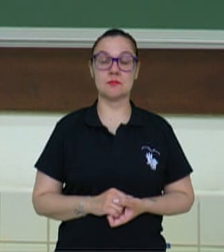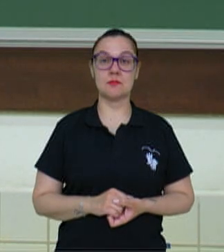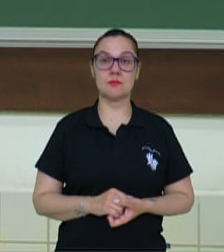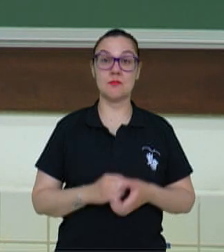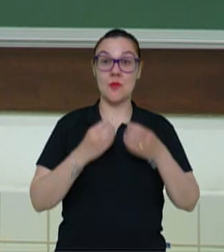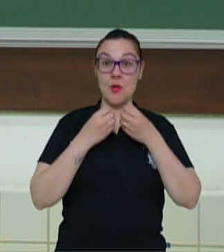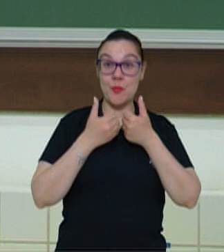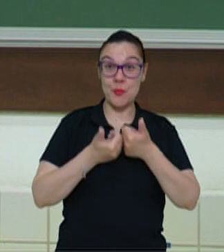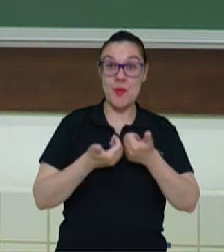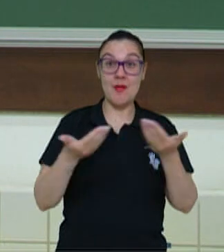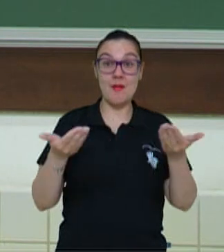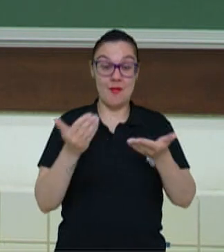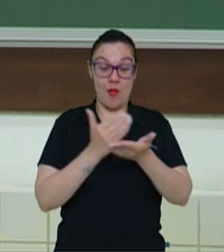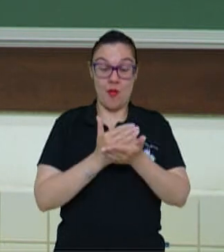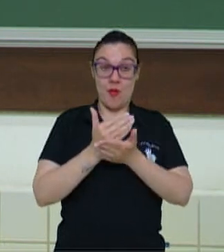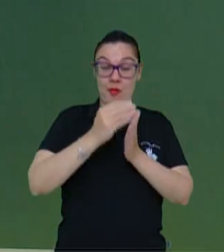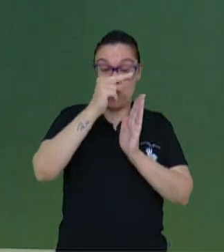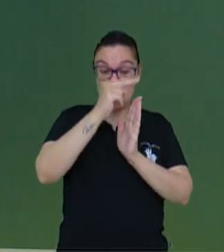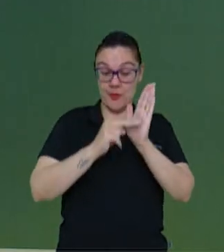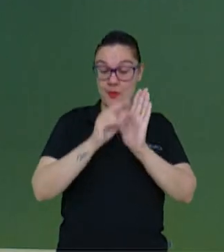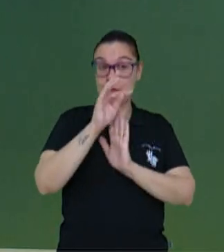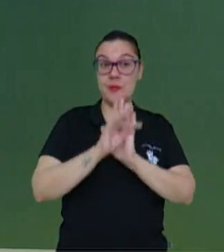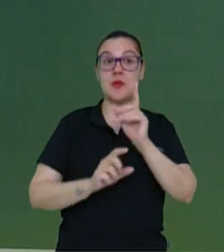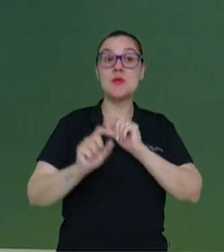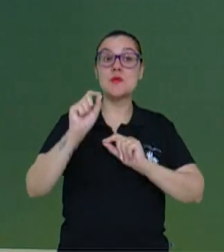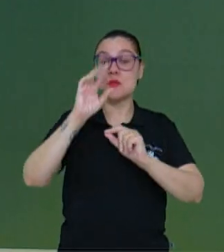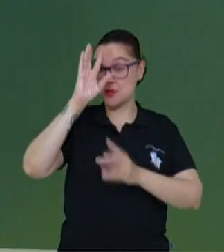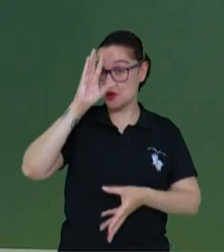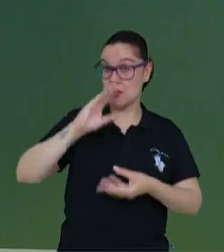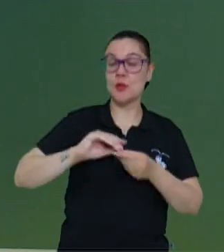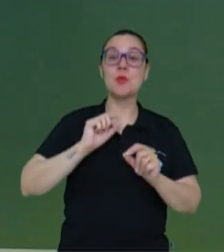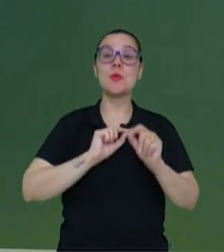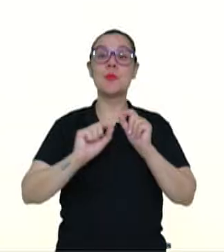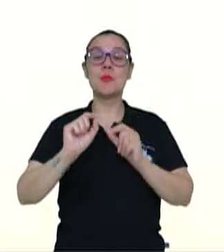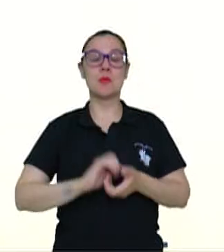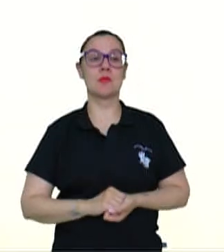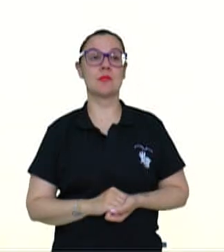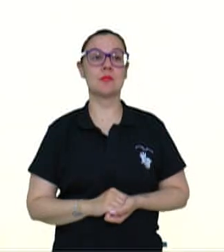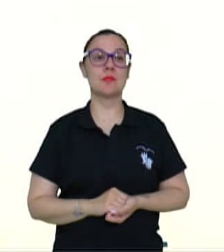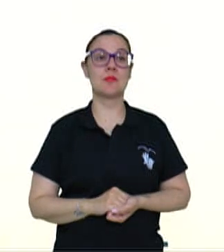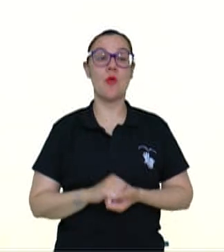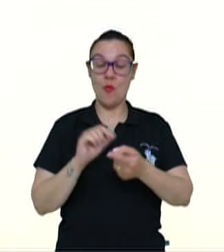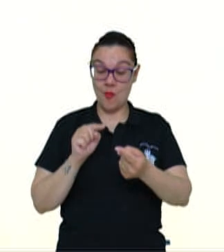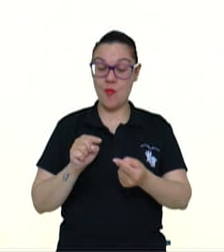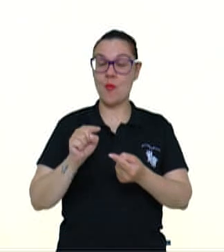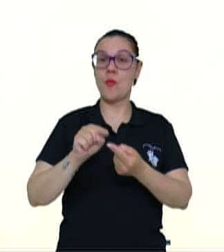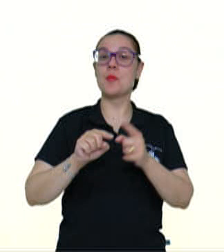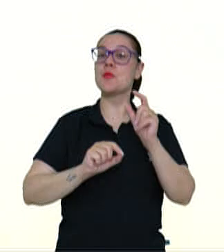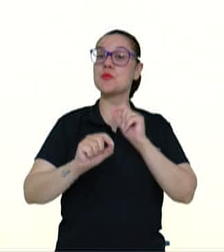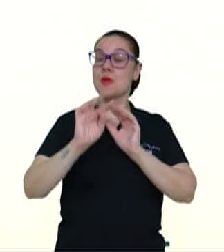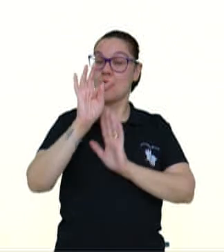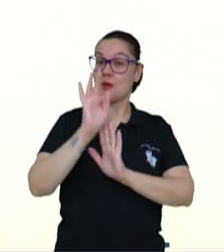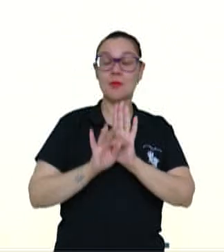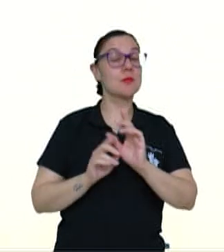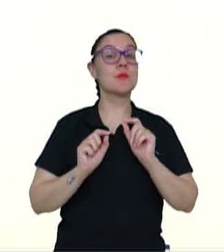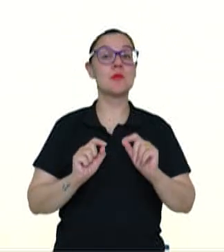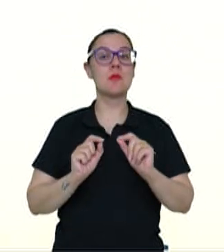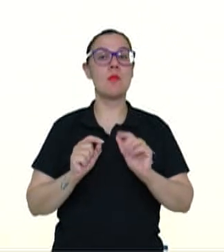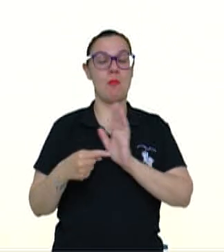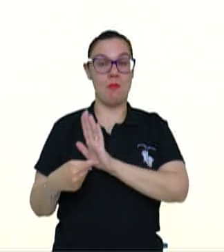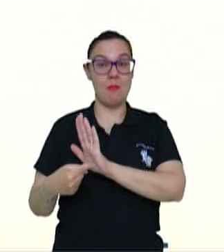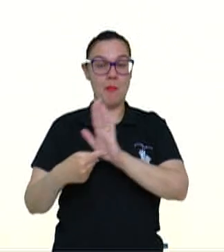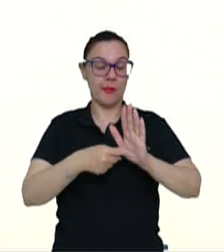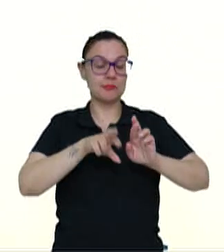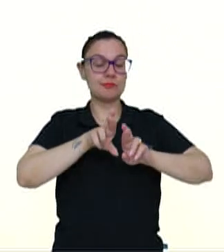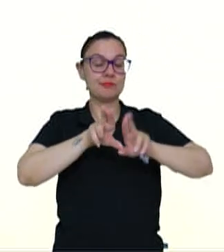Muito bem, então a partir da leitura do texto a gente pode entender que a função dele é de apontar